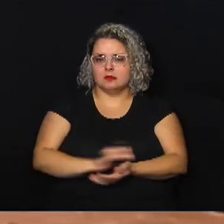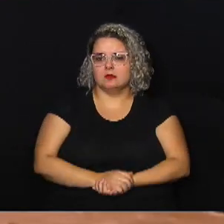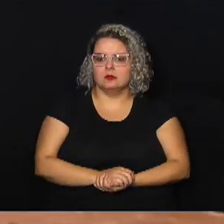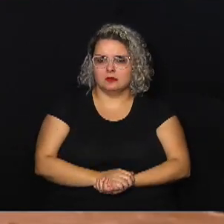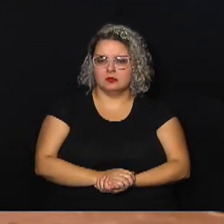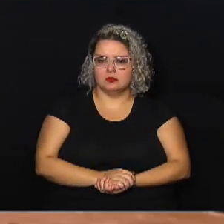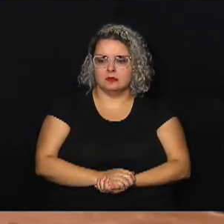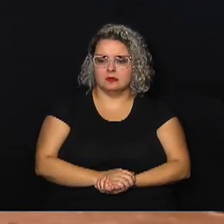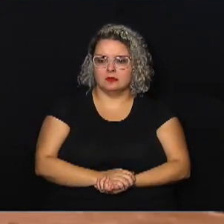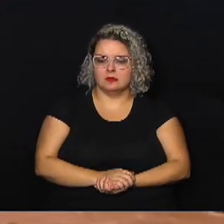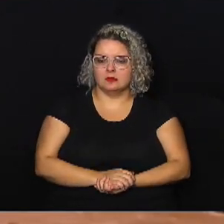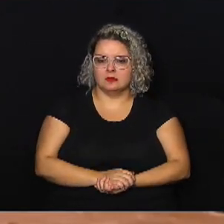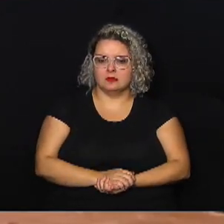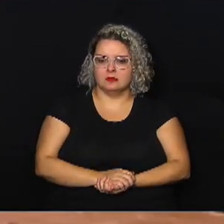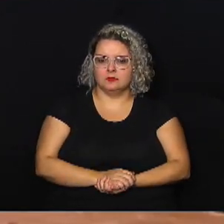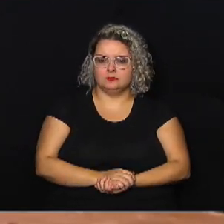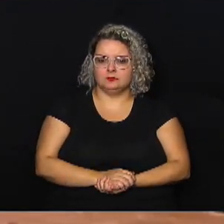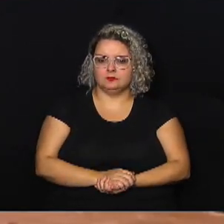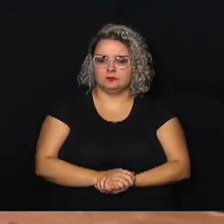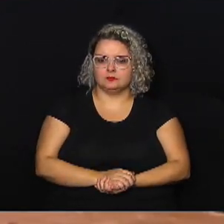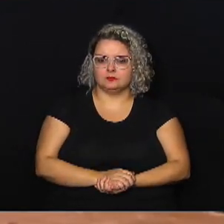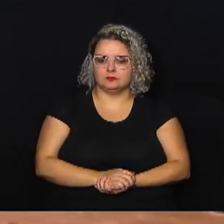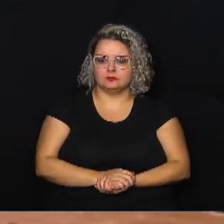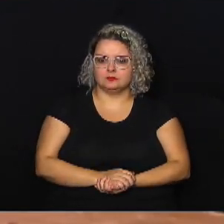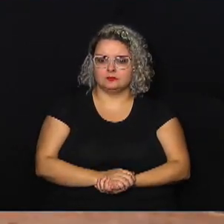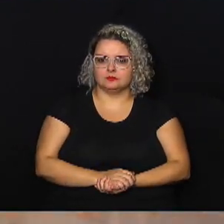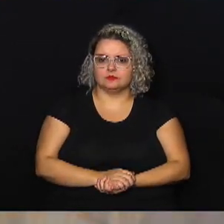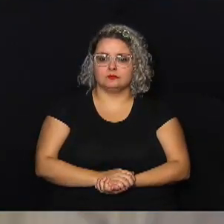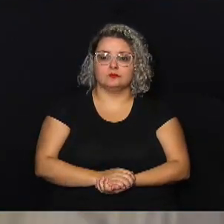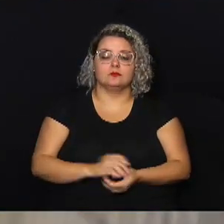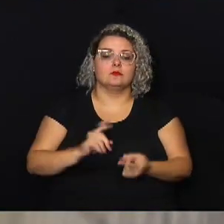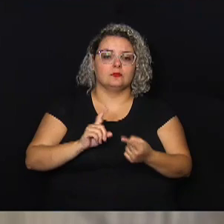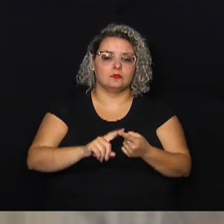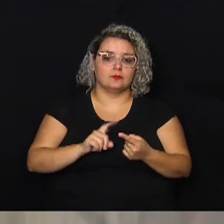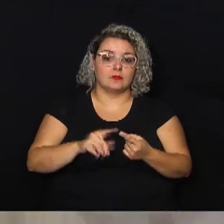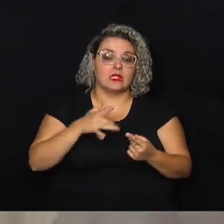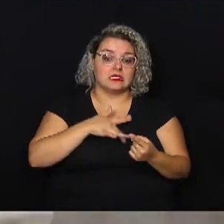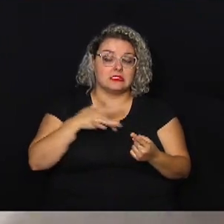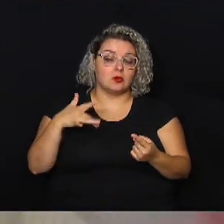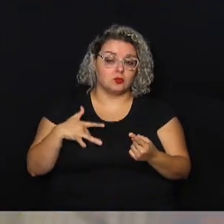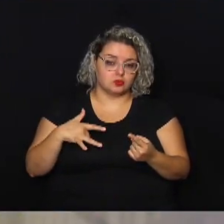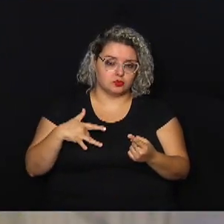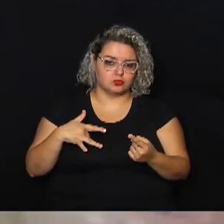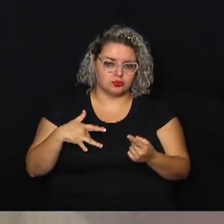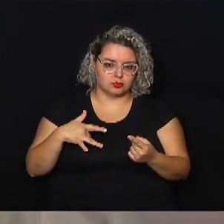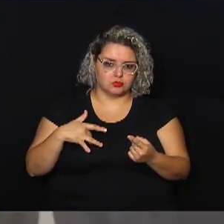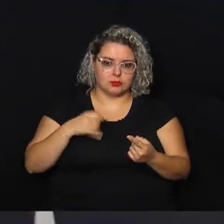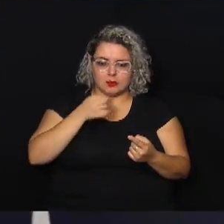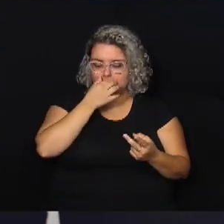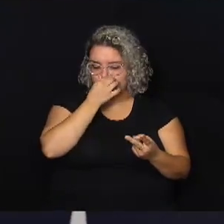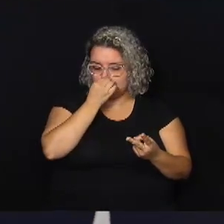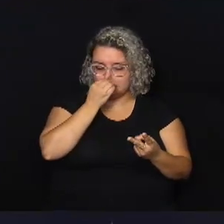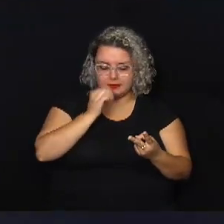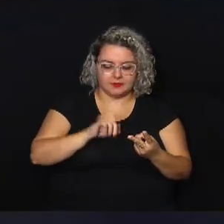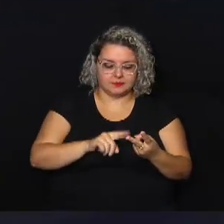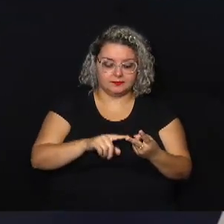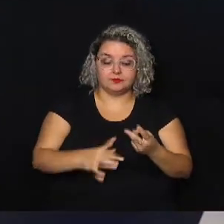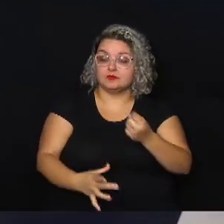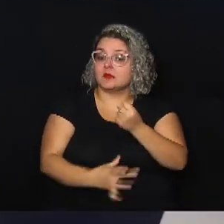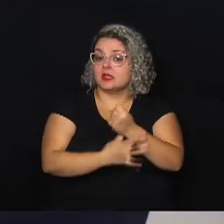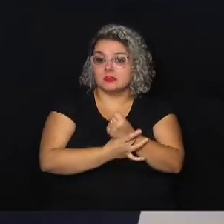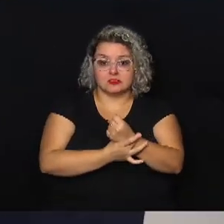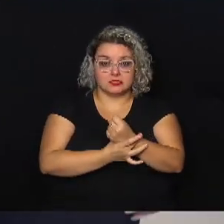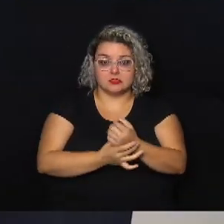né, com técnicas de idade. Primeiro, saúde. Segundo, segurança. Segurança,